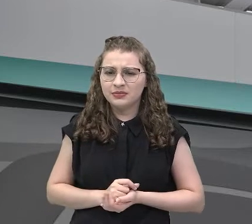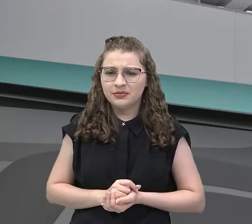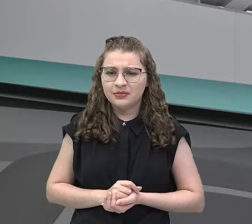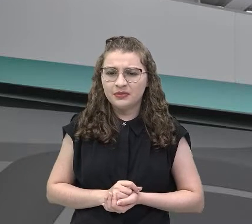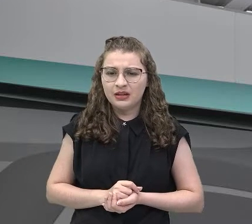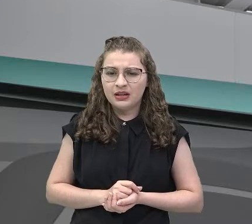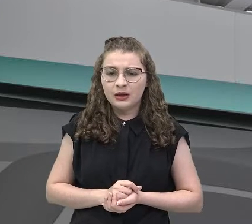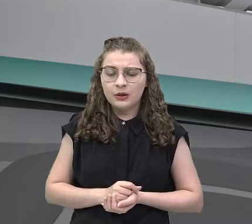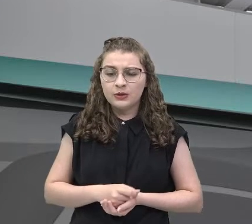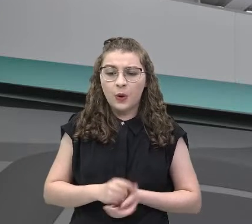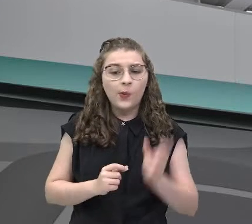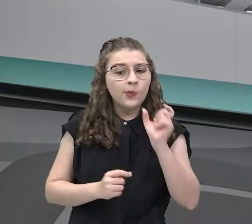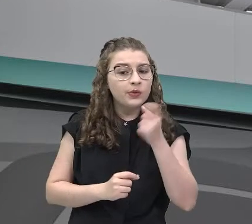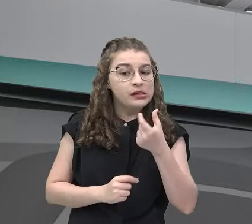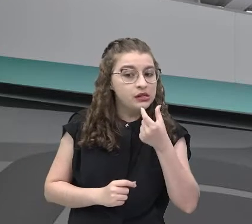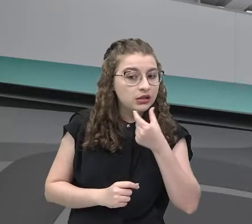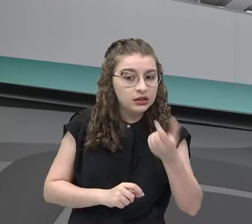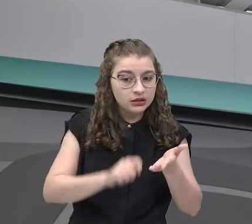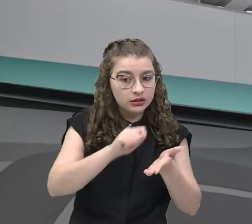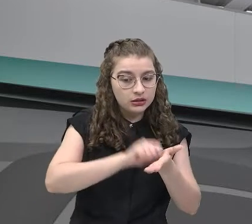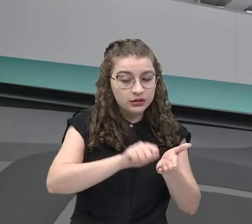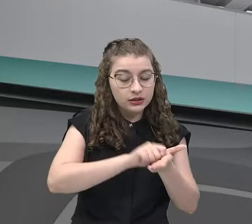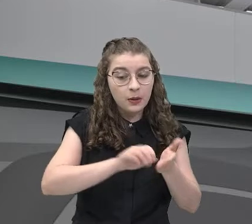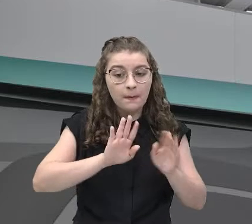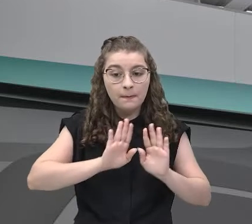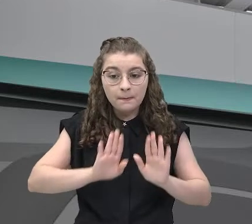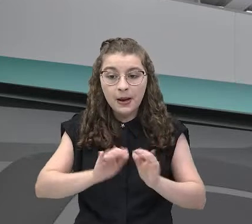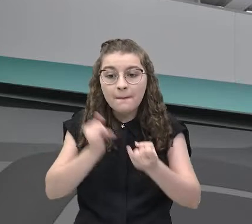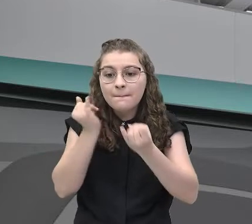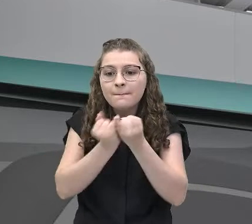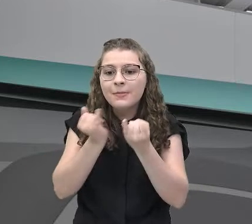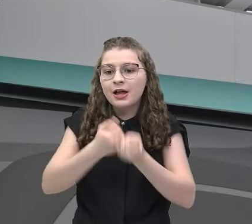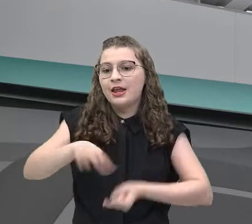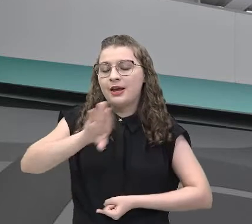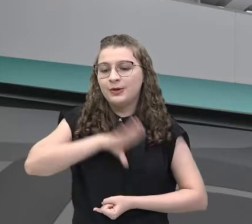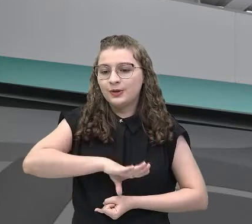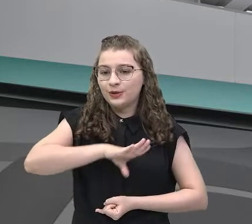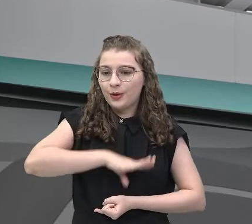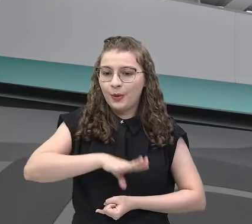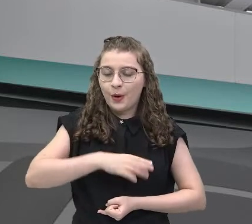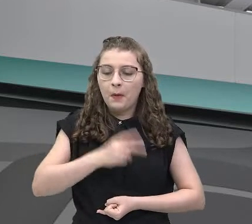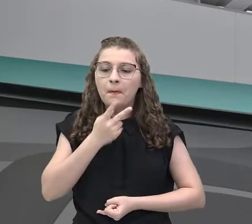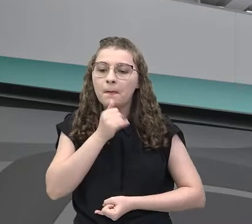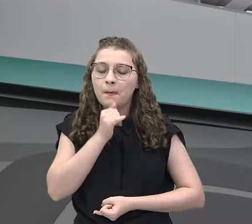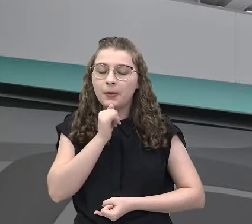palavras que são parecidas com o português, como computador, né? Computer,